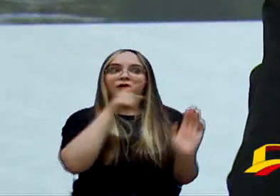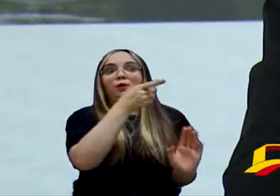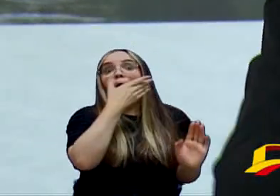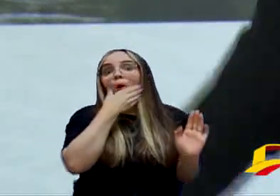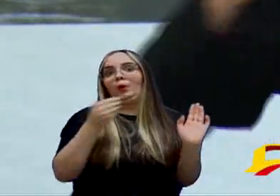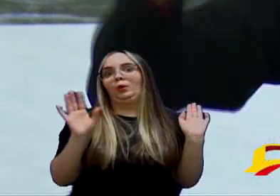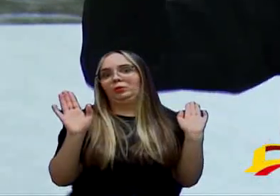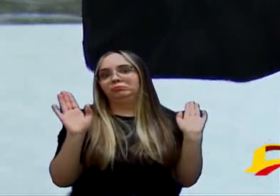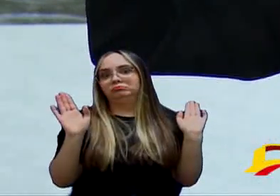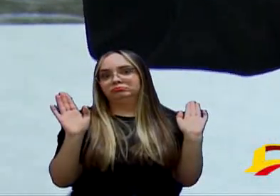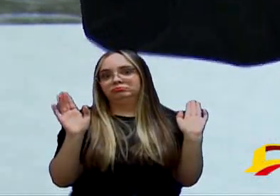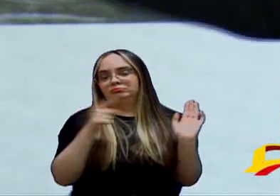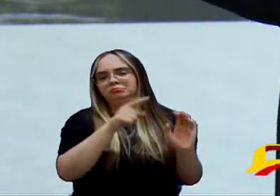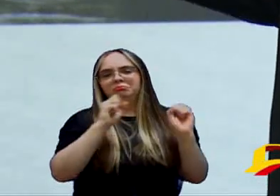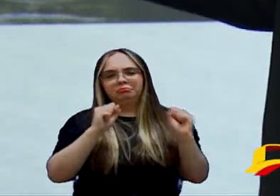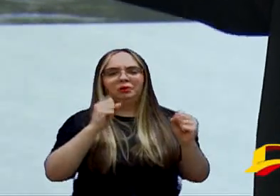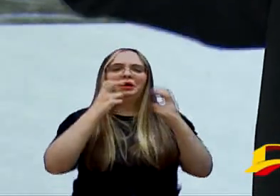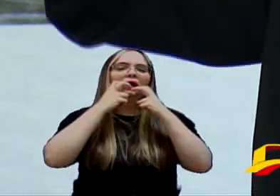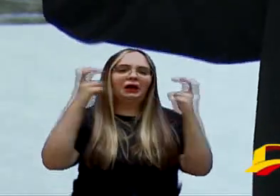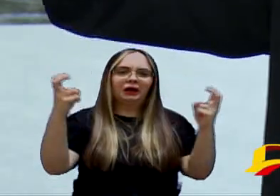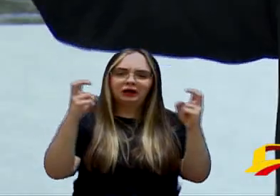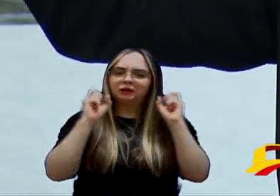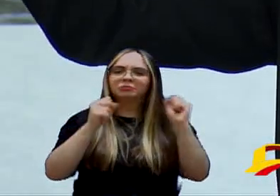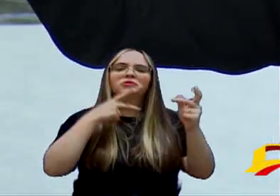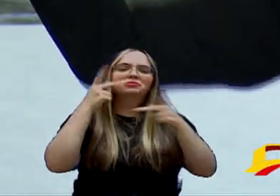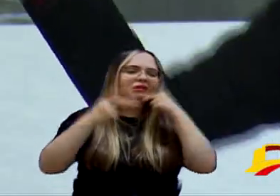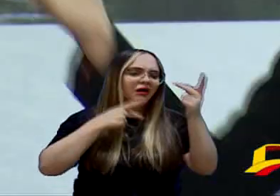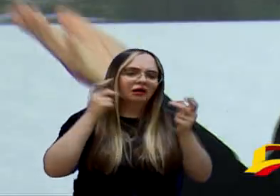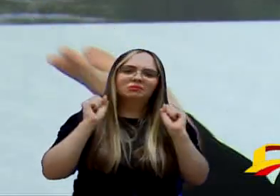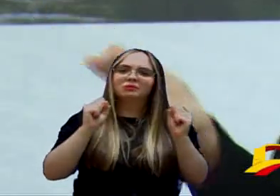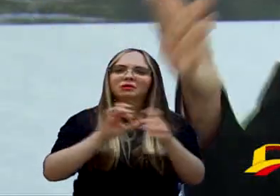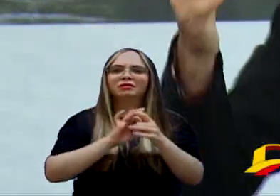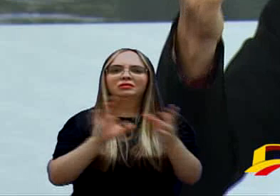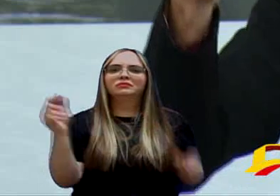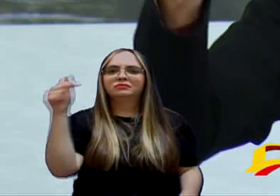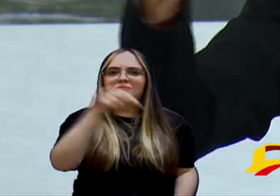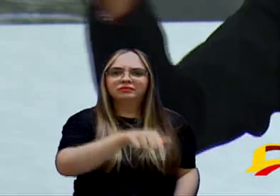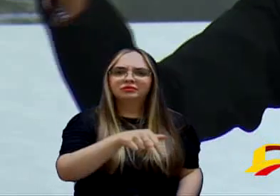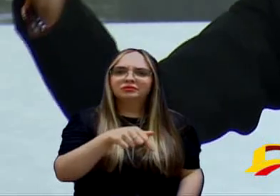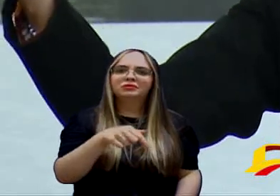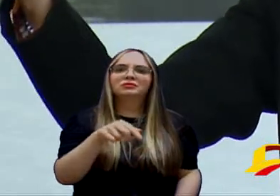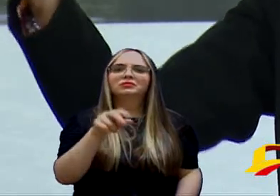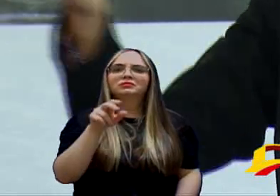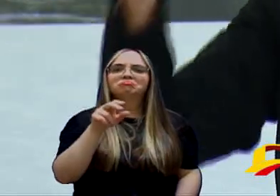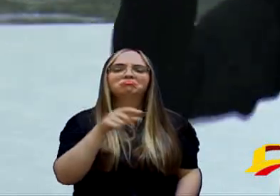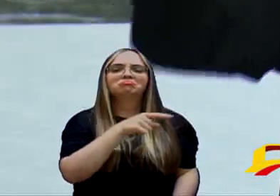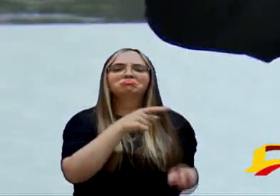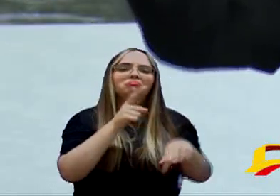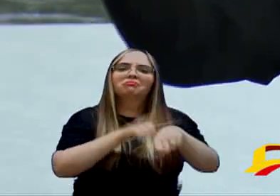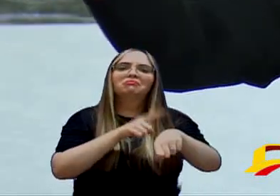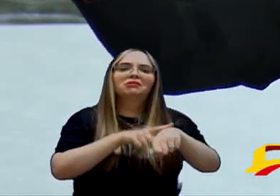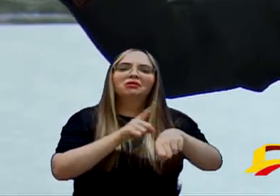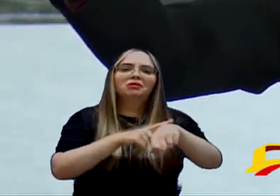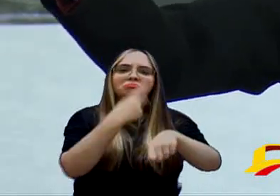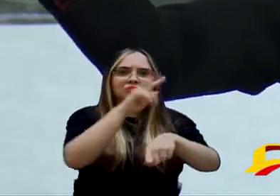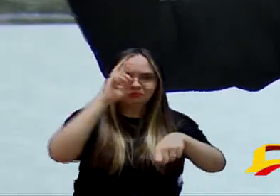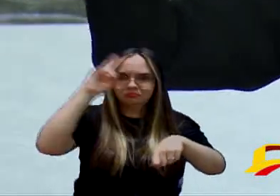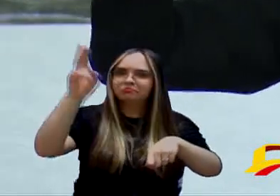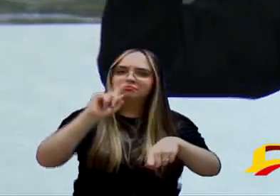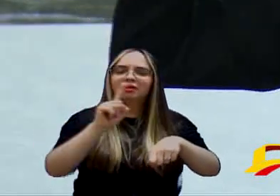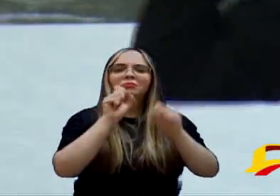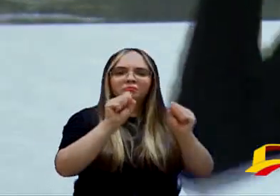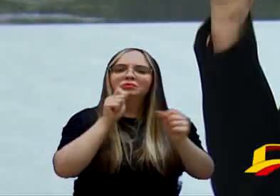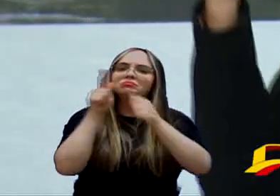homem ele pode gritar pode falar alto pode vir aqui usar sem ser o tempo de dar herança atacar uma vereadora